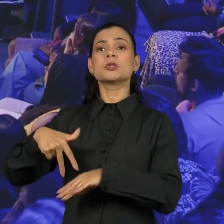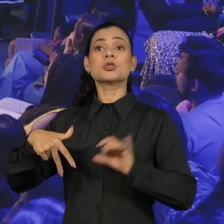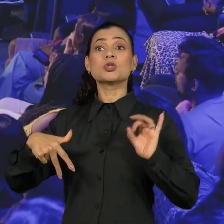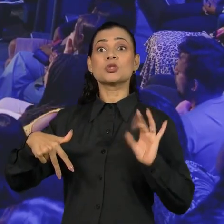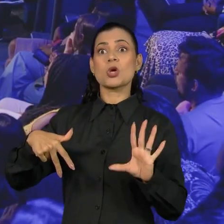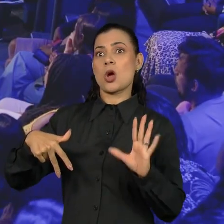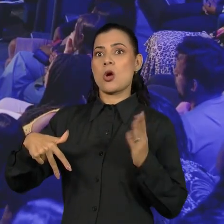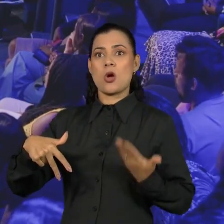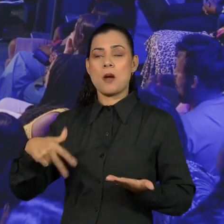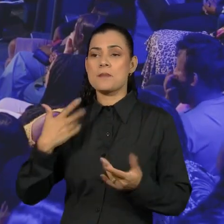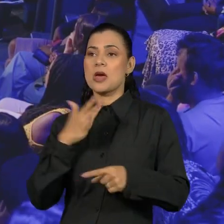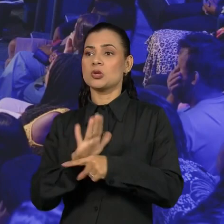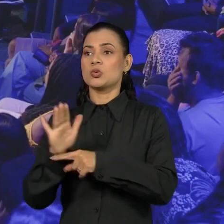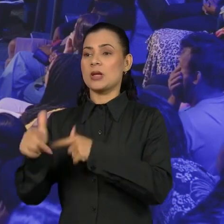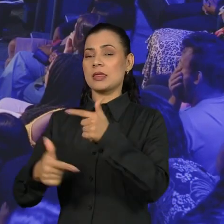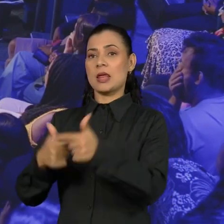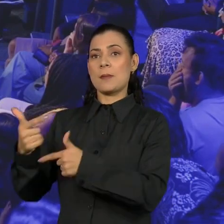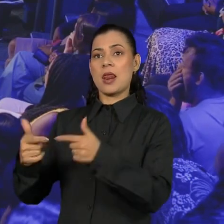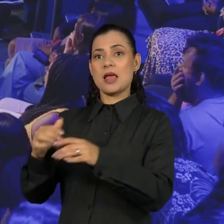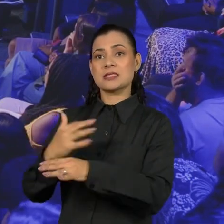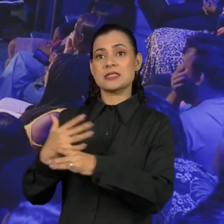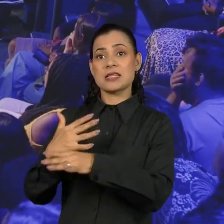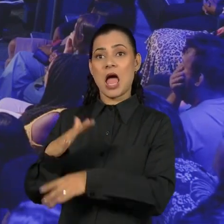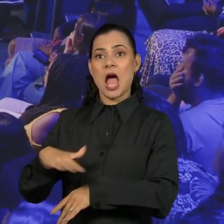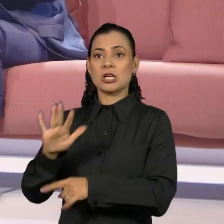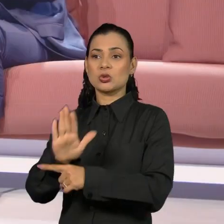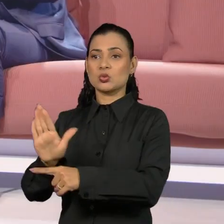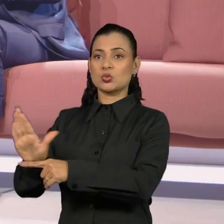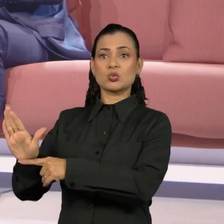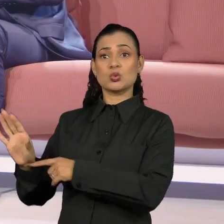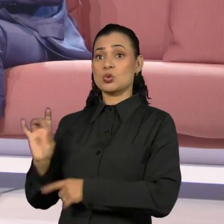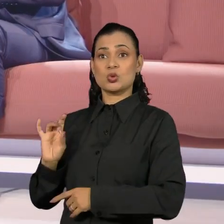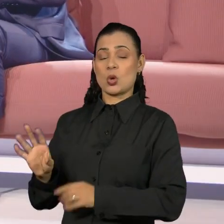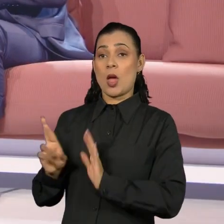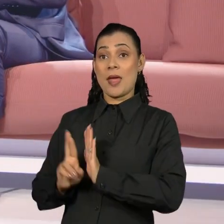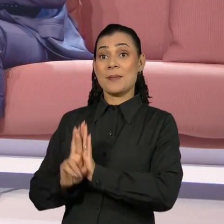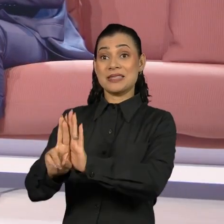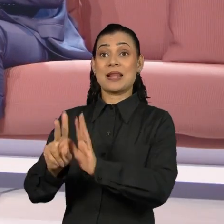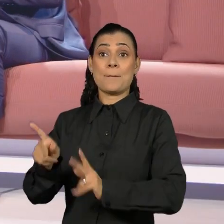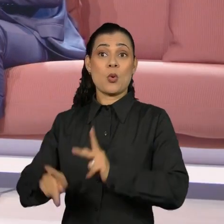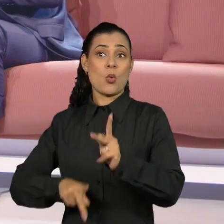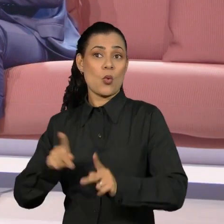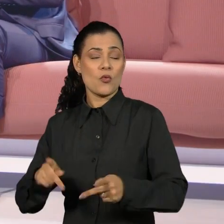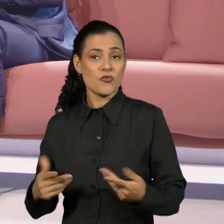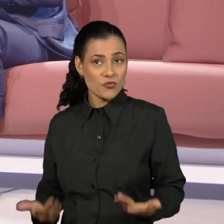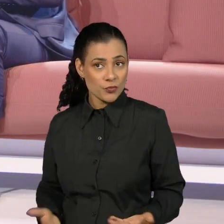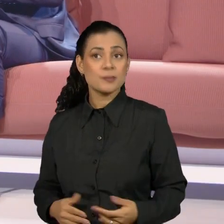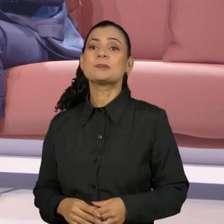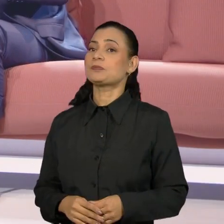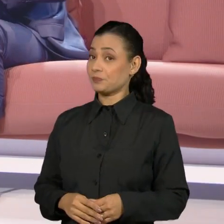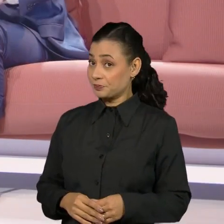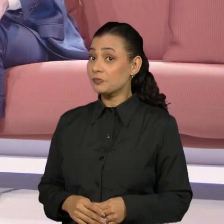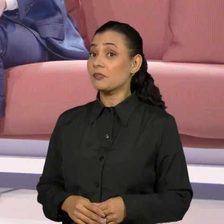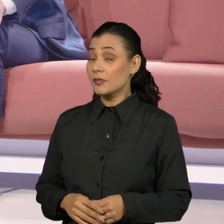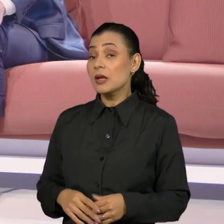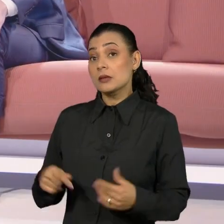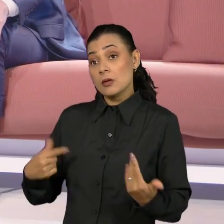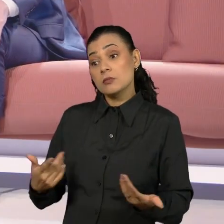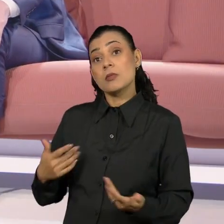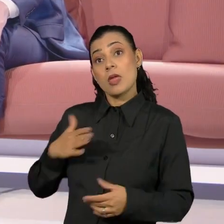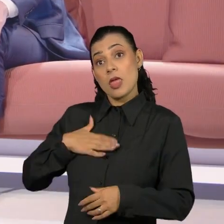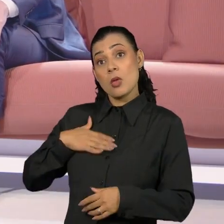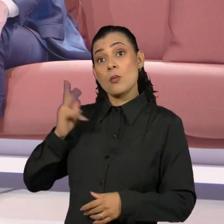ajudar a cidade. Era uma honra, né? Você trabalhar pela sua cidade, você representar a cidade. E como eu